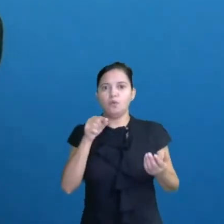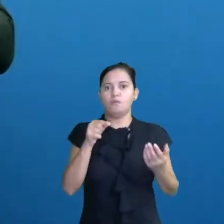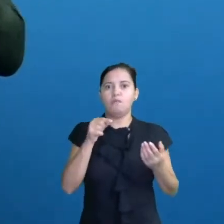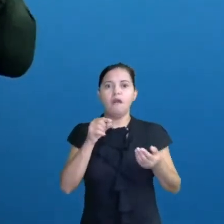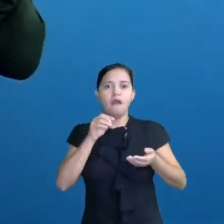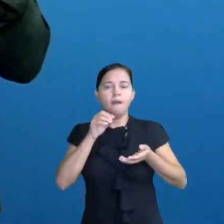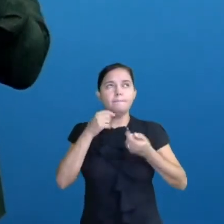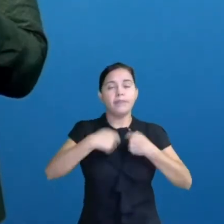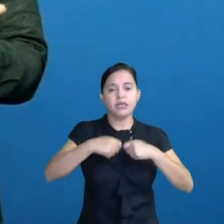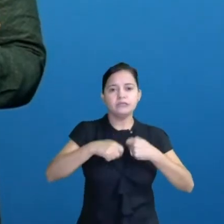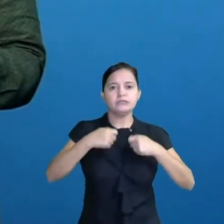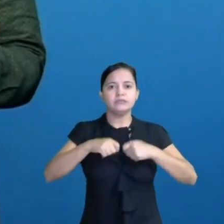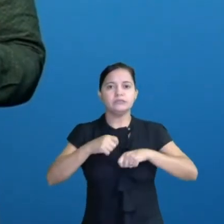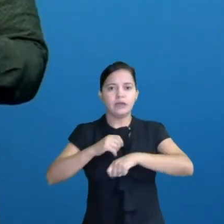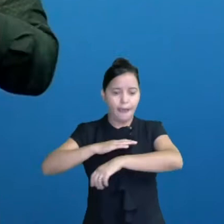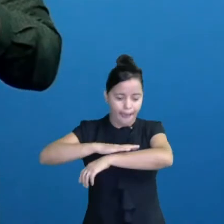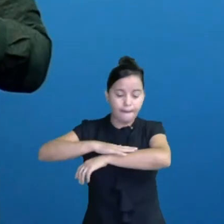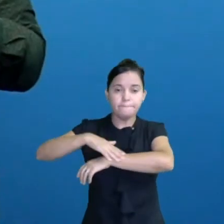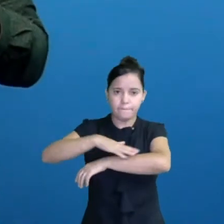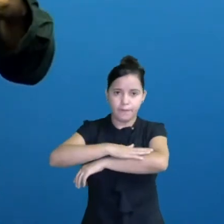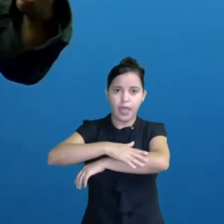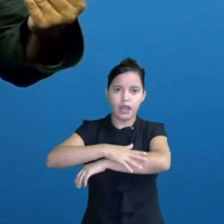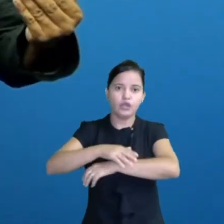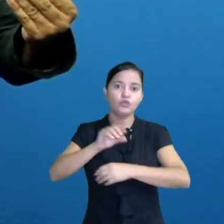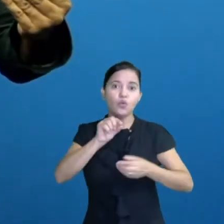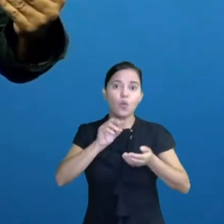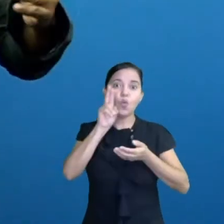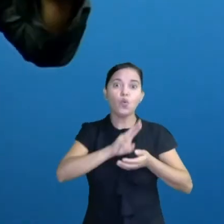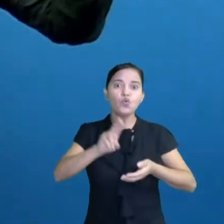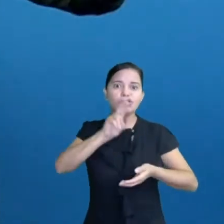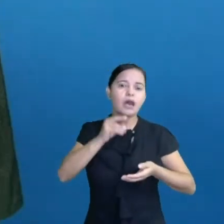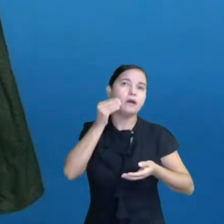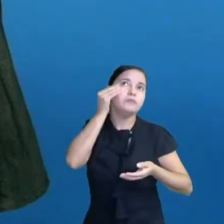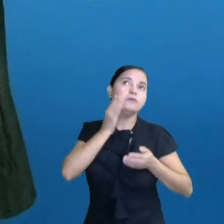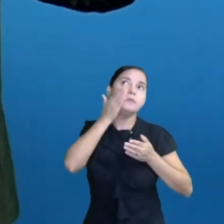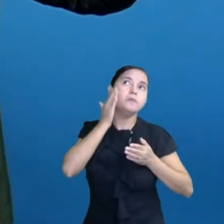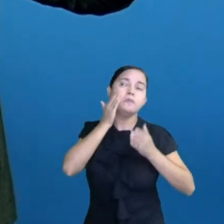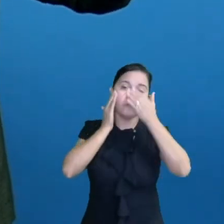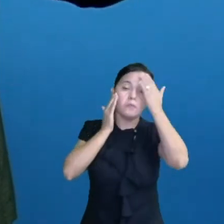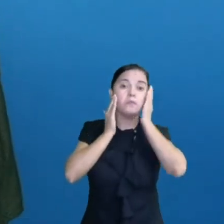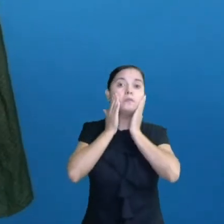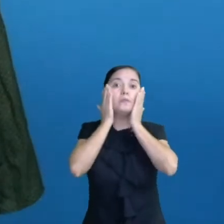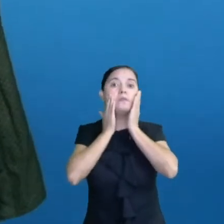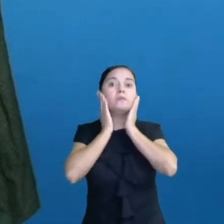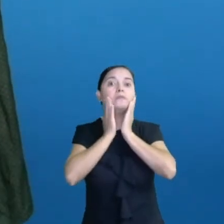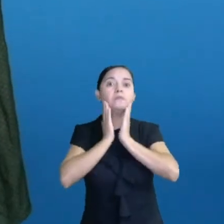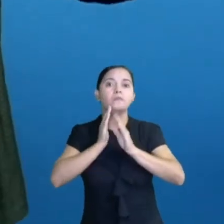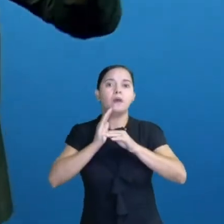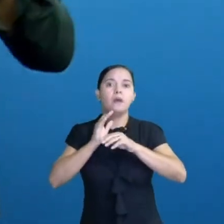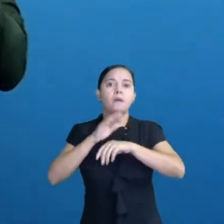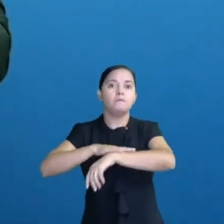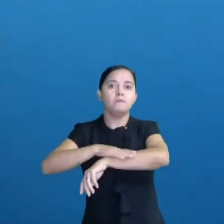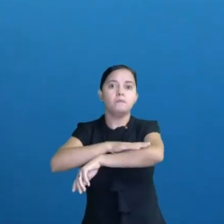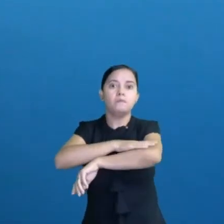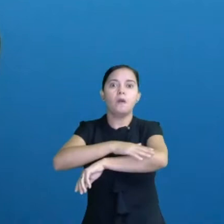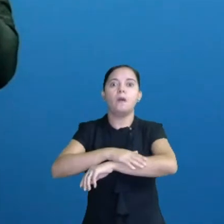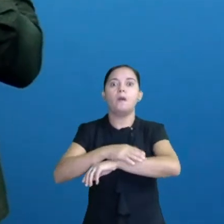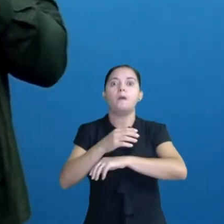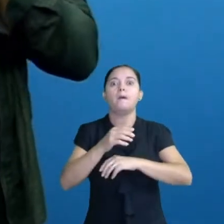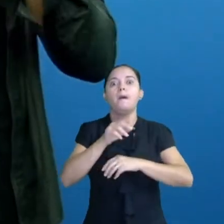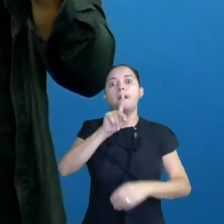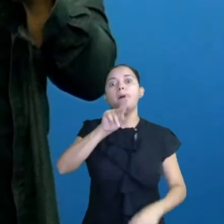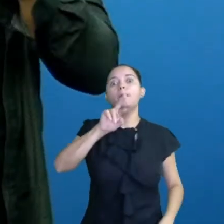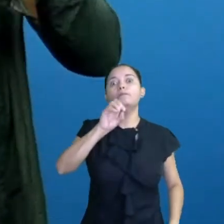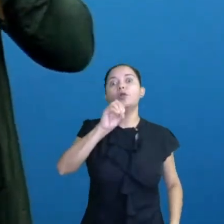casos, dependendo da cor da tua pele, uma queimadura que poderia até ser a nível de segundo ou mais. Então veja a